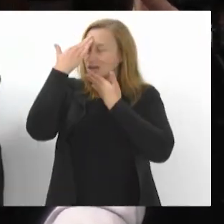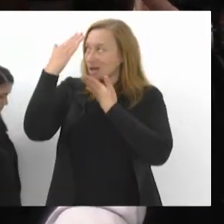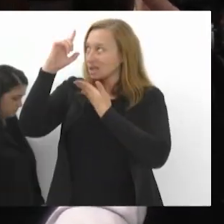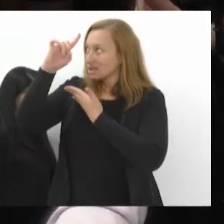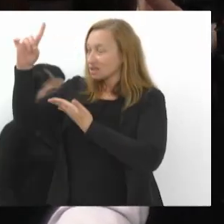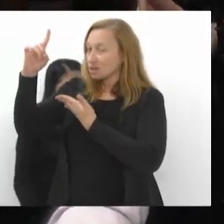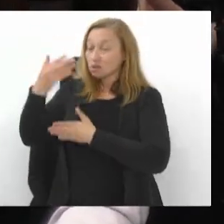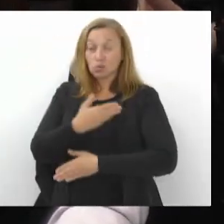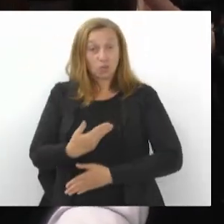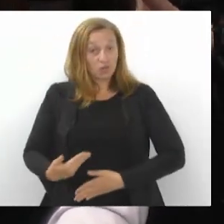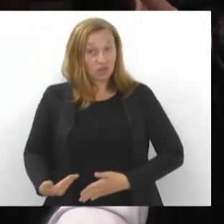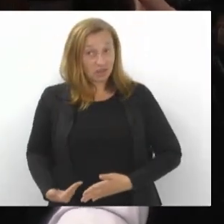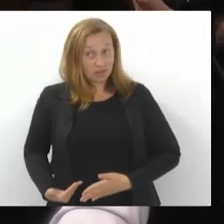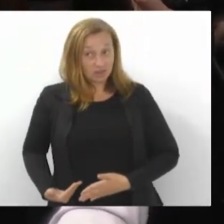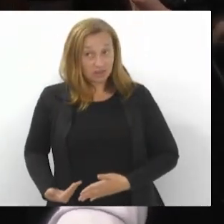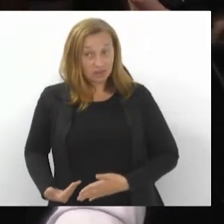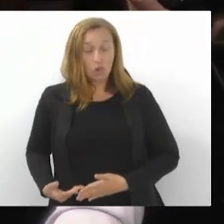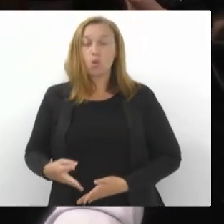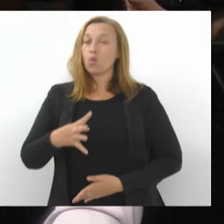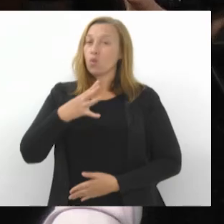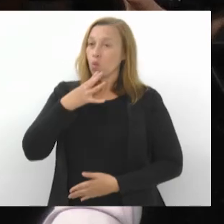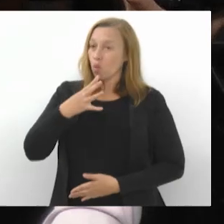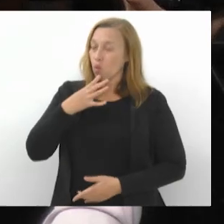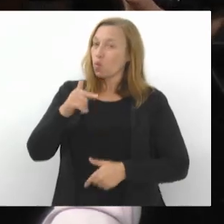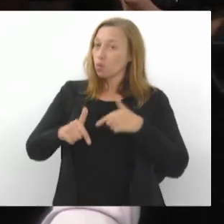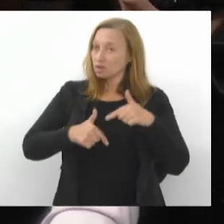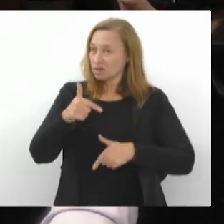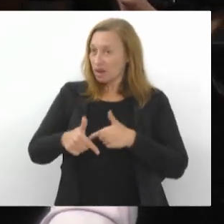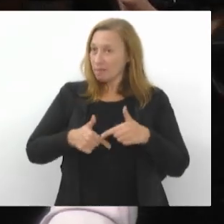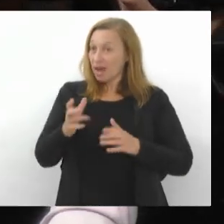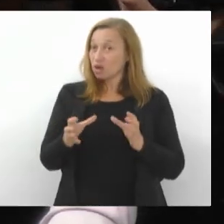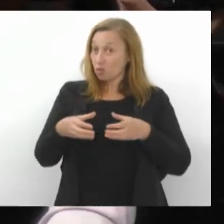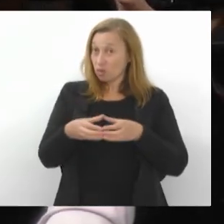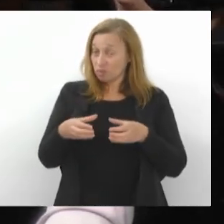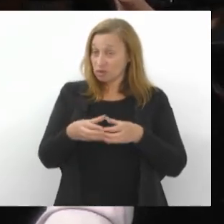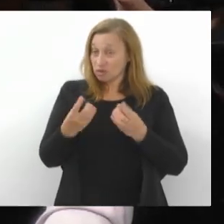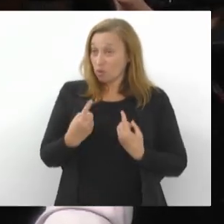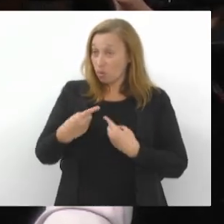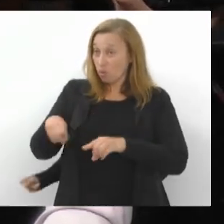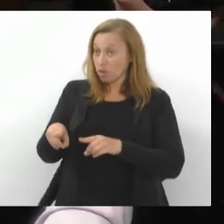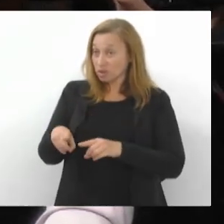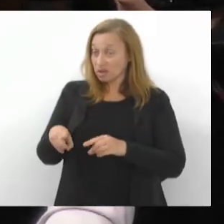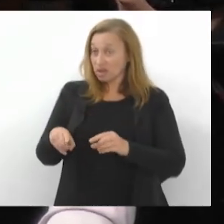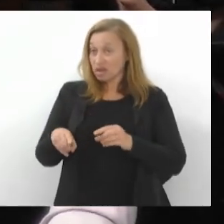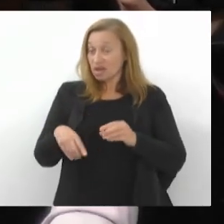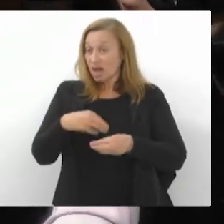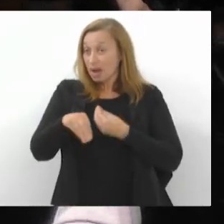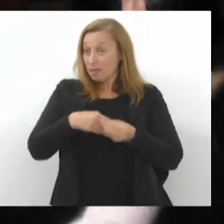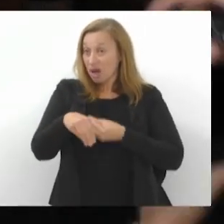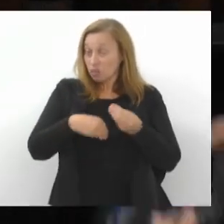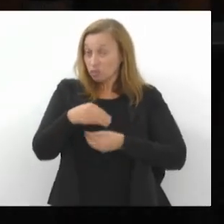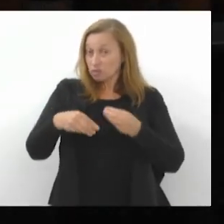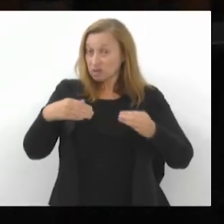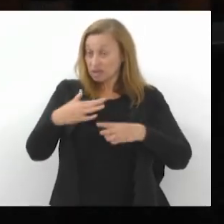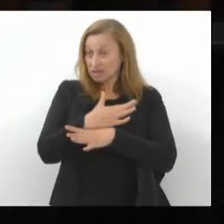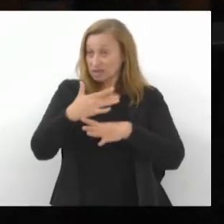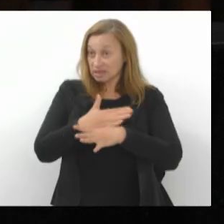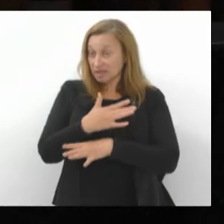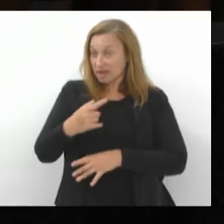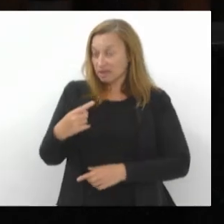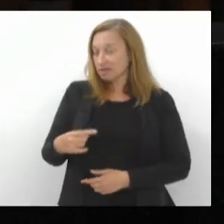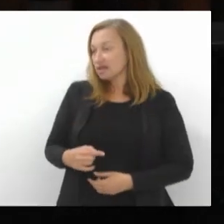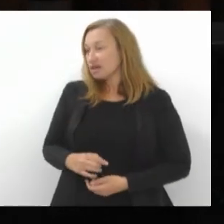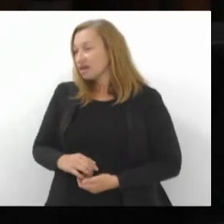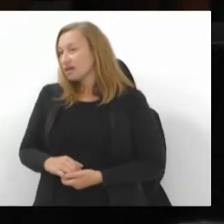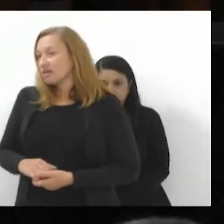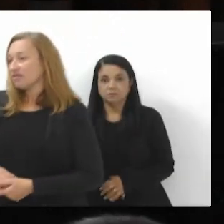o governador reconheceu o trabalho da Comissão de Combate à Desordem Urbana, vai mandar para cá de